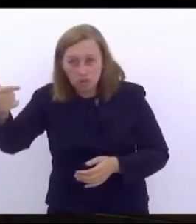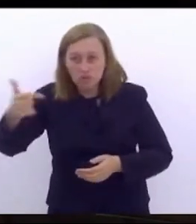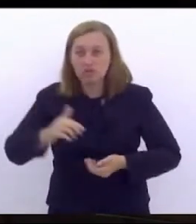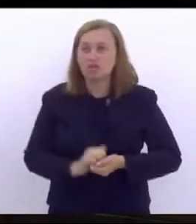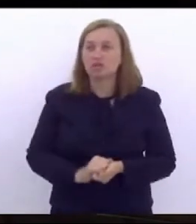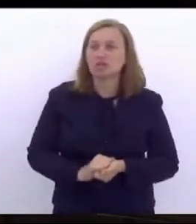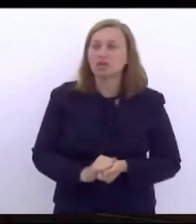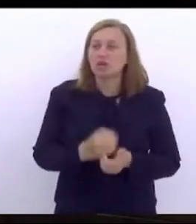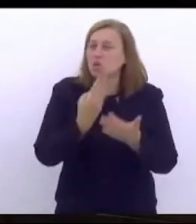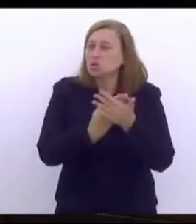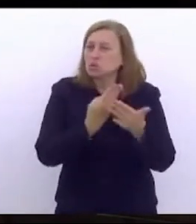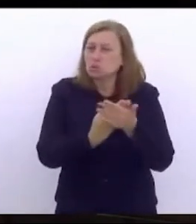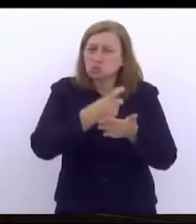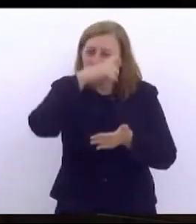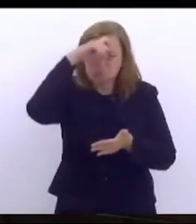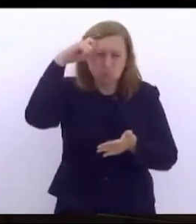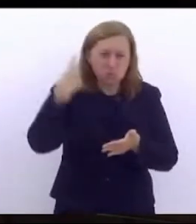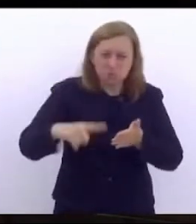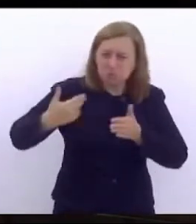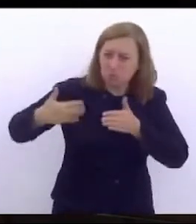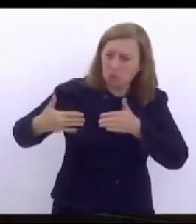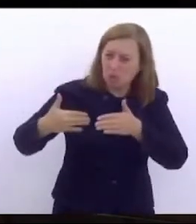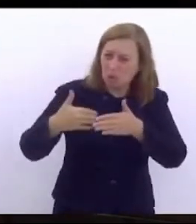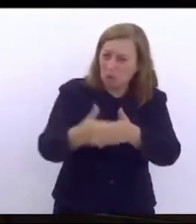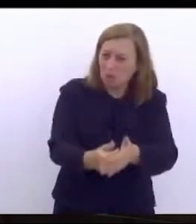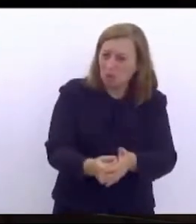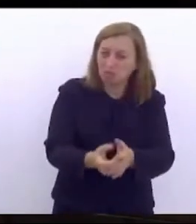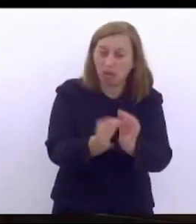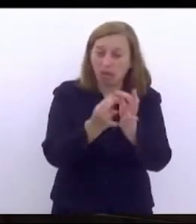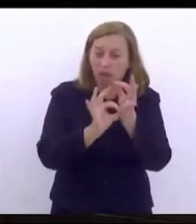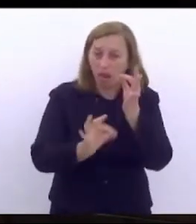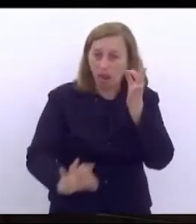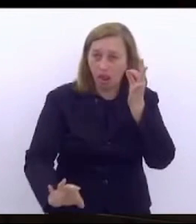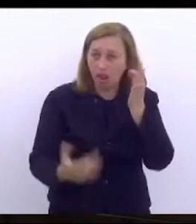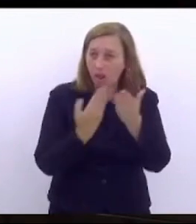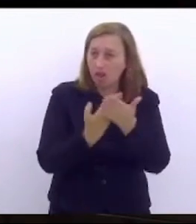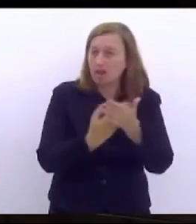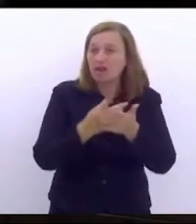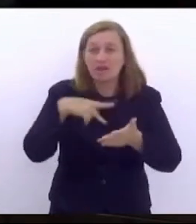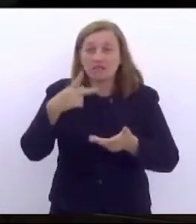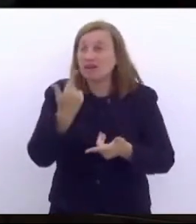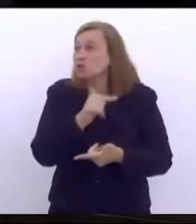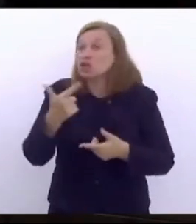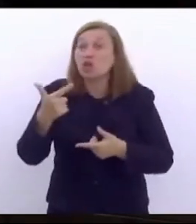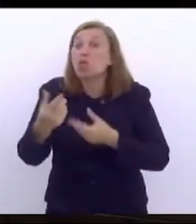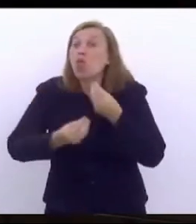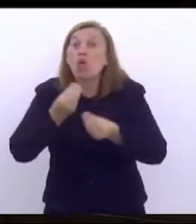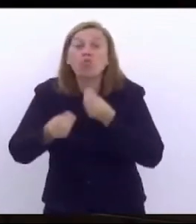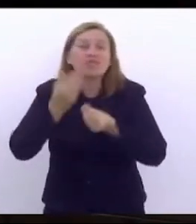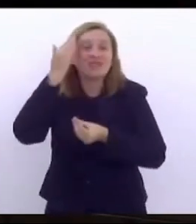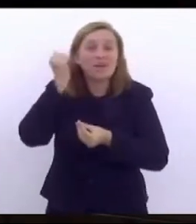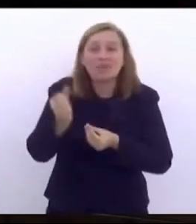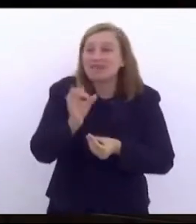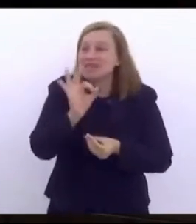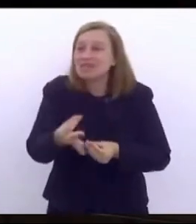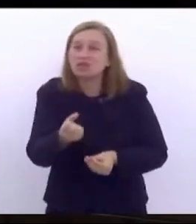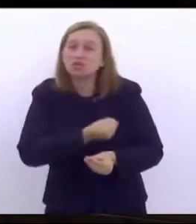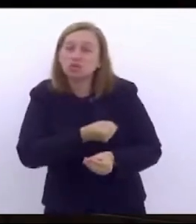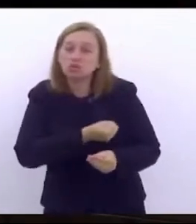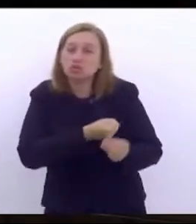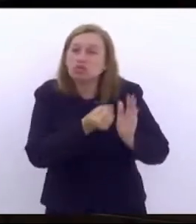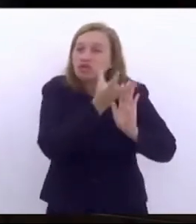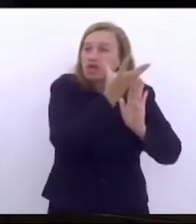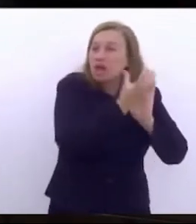é um estudo bem exaustivo, um estudo mais longo do que o normal nos estudos científicos, e ele fala, não tem como saber exatamente o número de abortos que acontece na